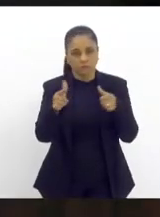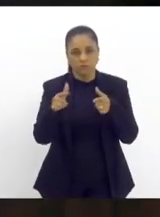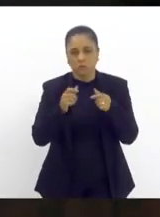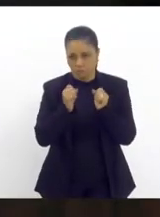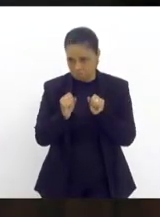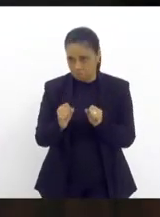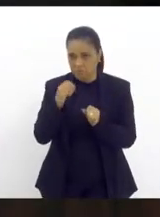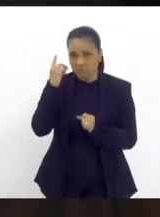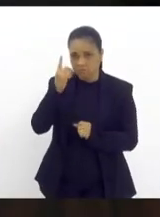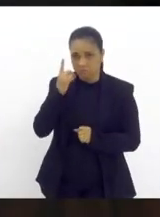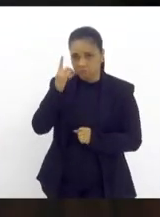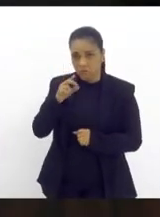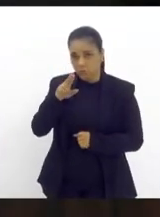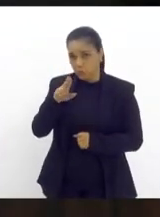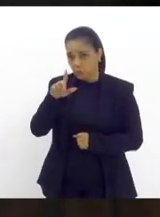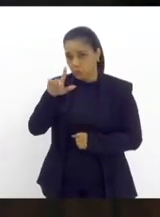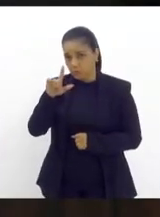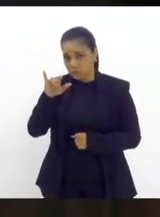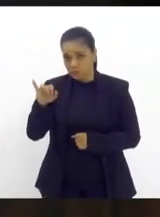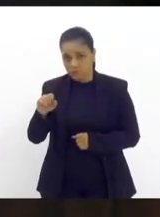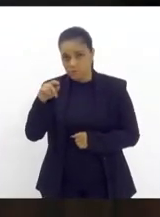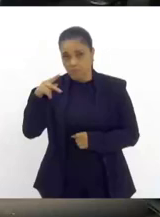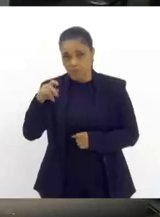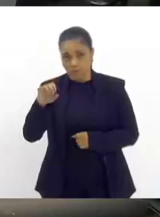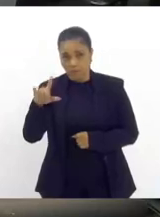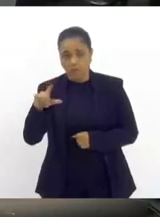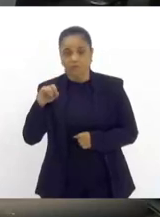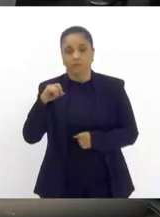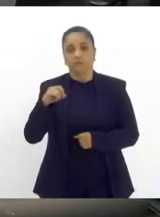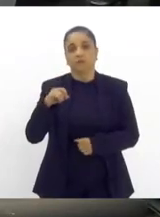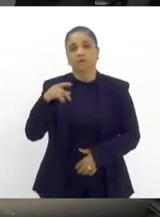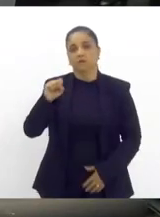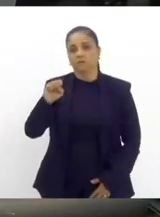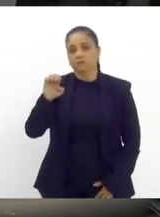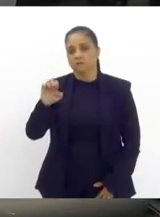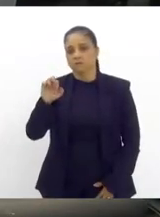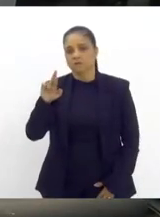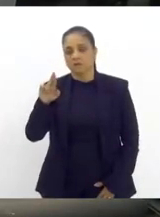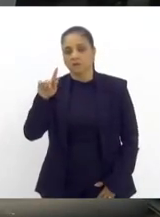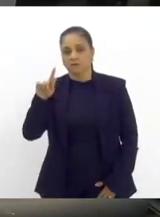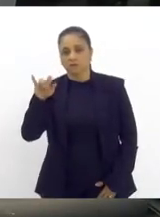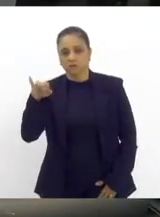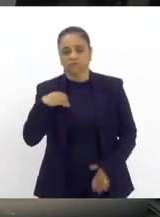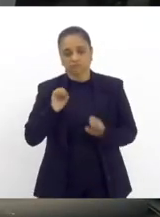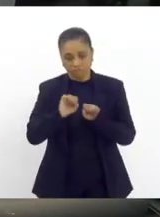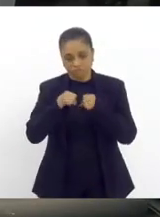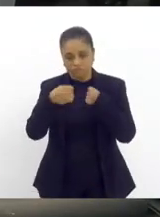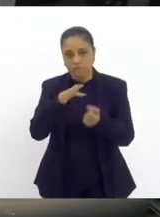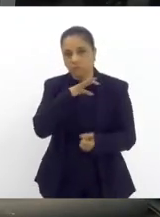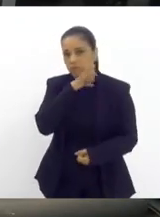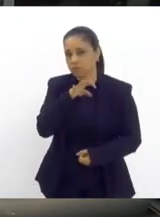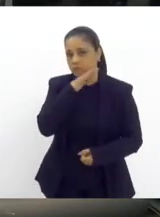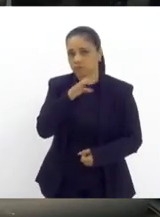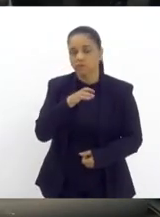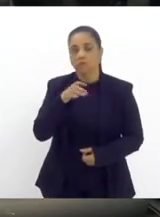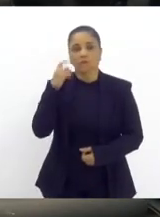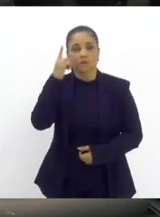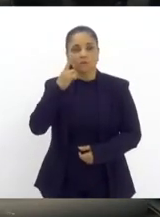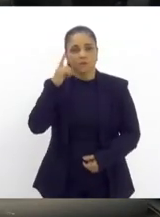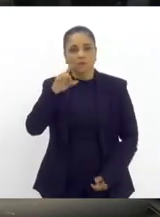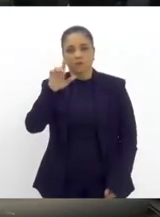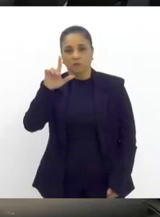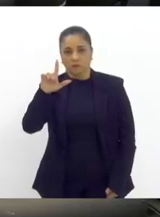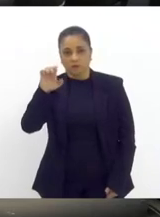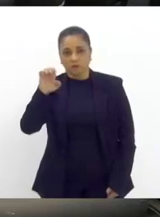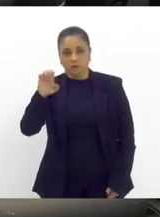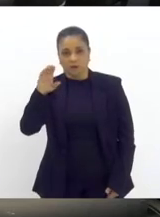Deputado Luiz Paulo pela comissão de defesa e proteção dos animais deputado Léo Vieira